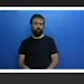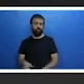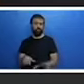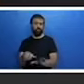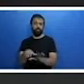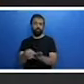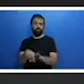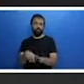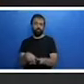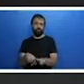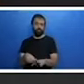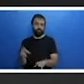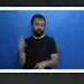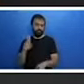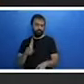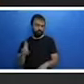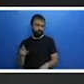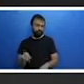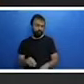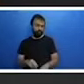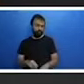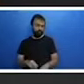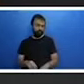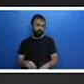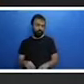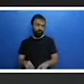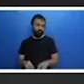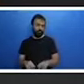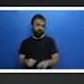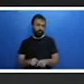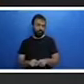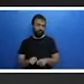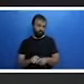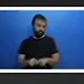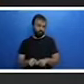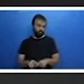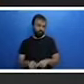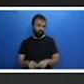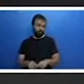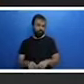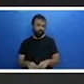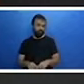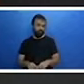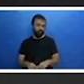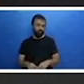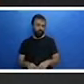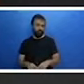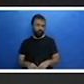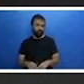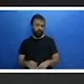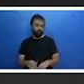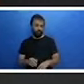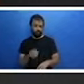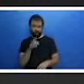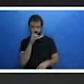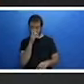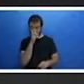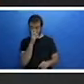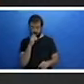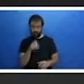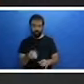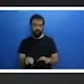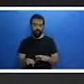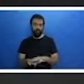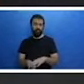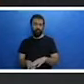próprio pênis tá Qual que é o desafio eu vou tentar jogar usando o movimento da minha perna para pegar o